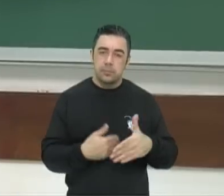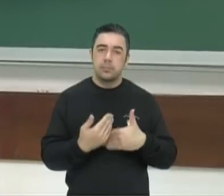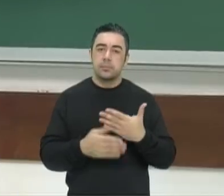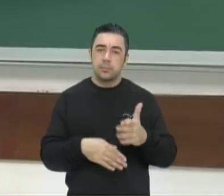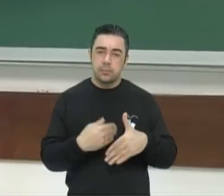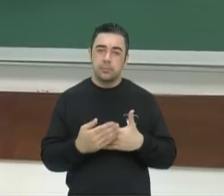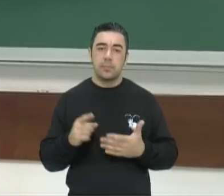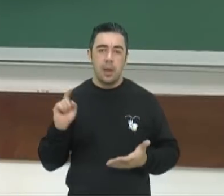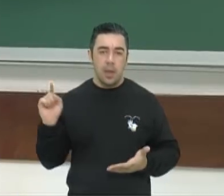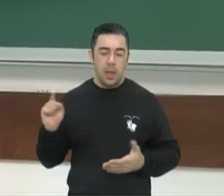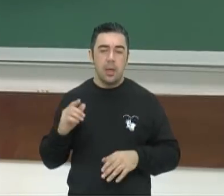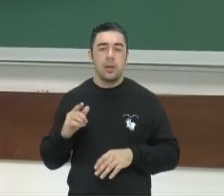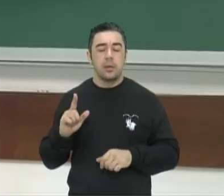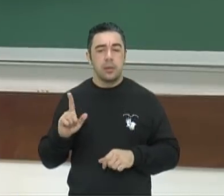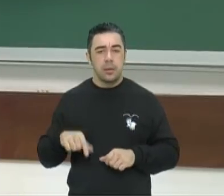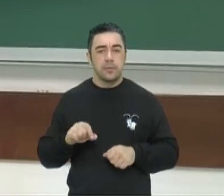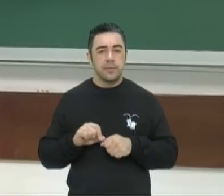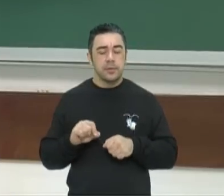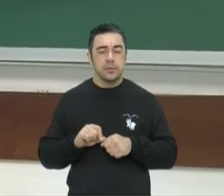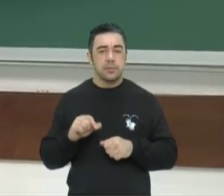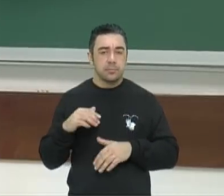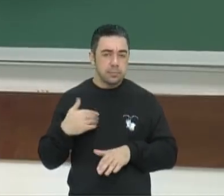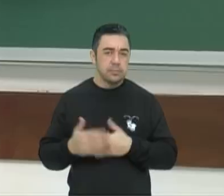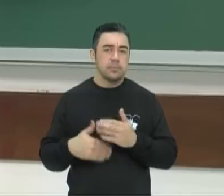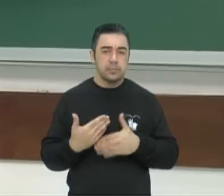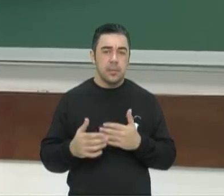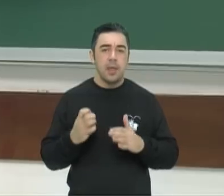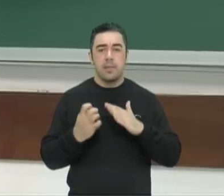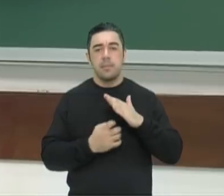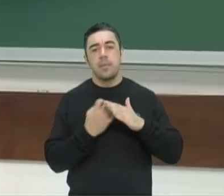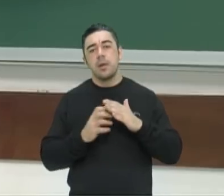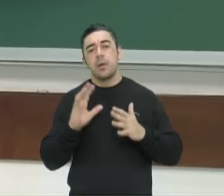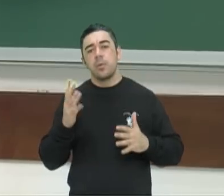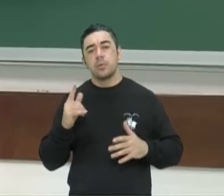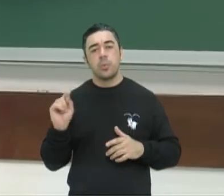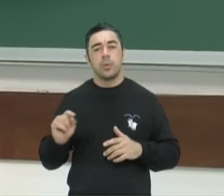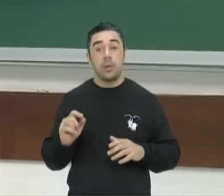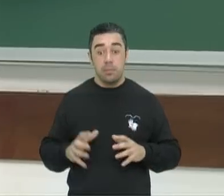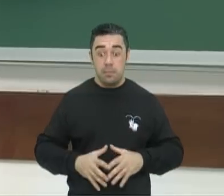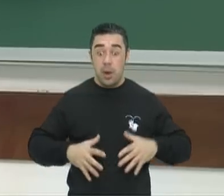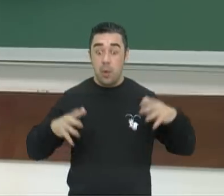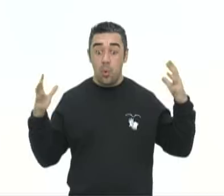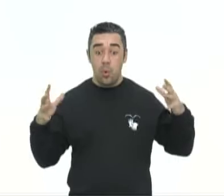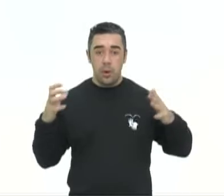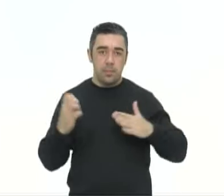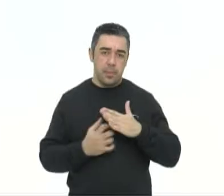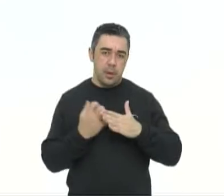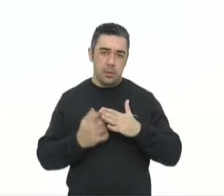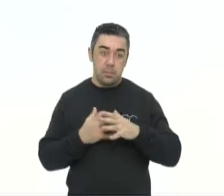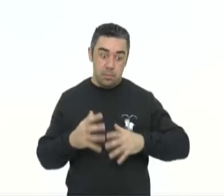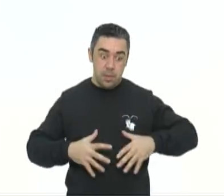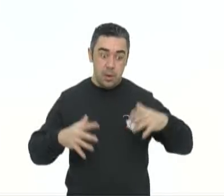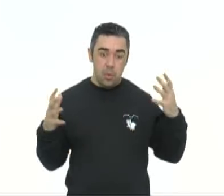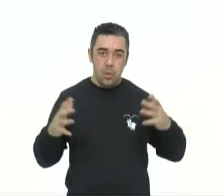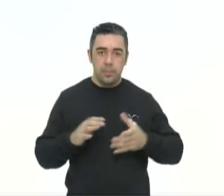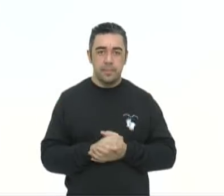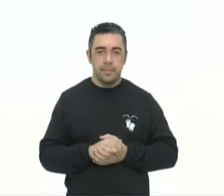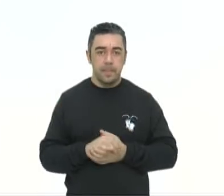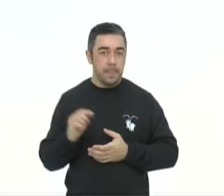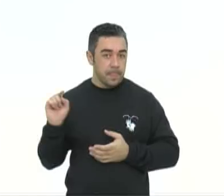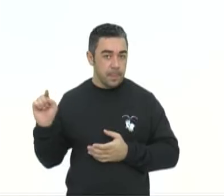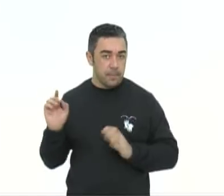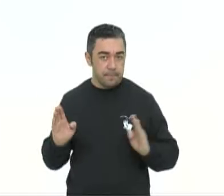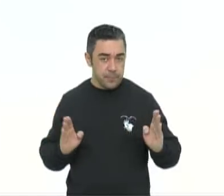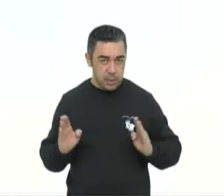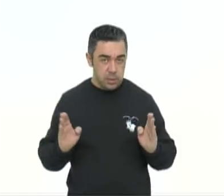meio dessa prática e de outras, com o passar do tempo as empresas acabavam tornando-se ainda maiores, tá? E nesse período,